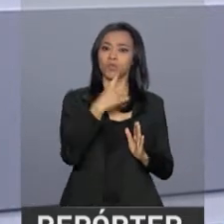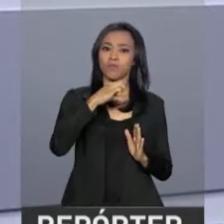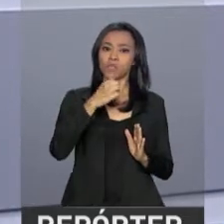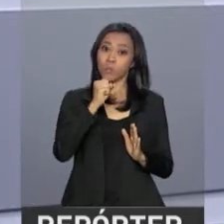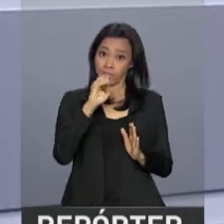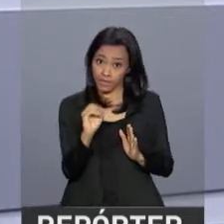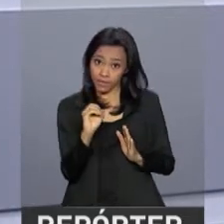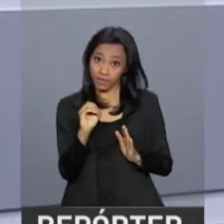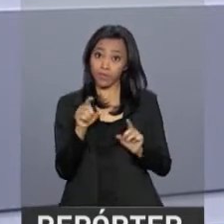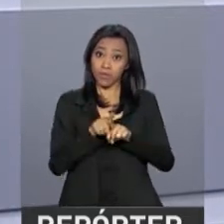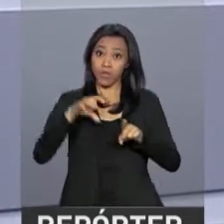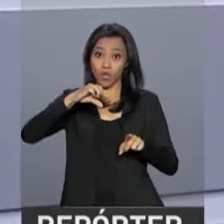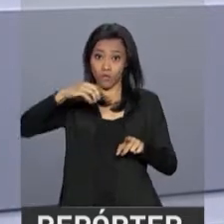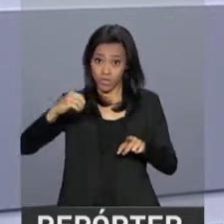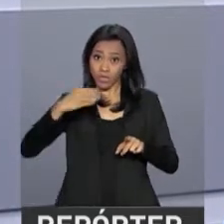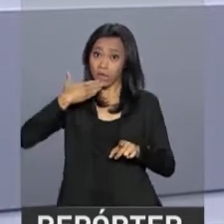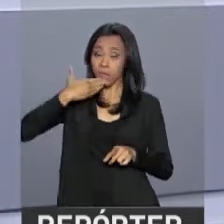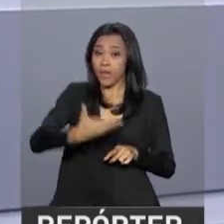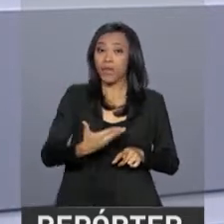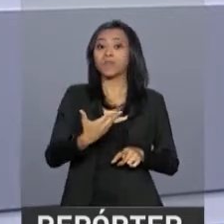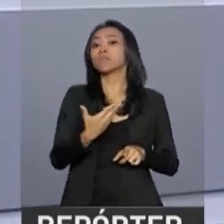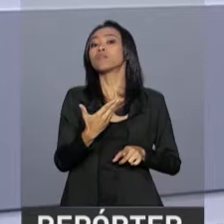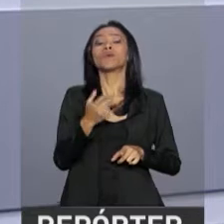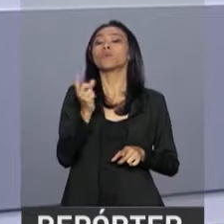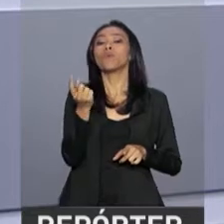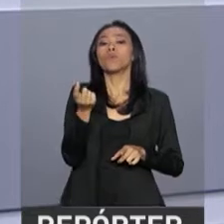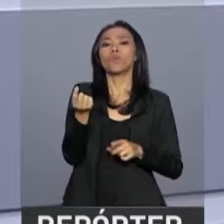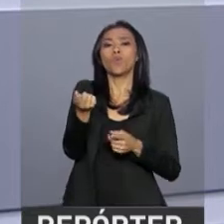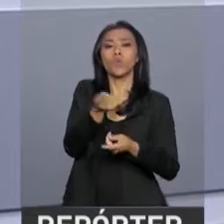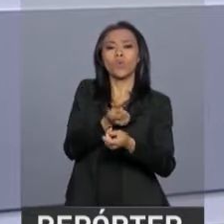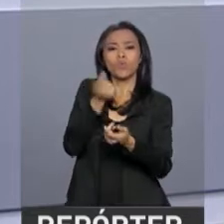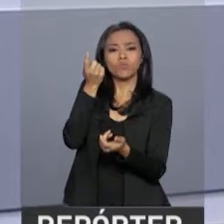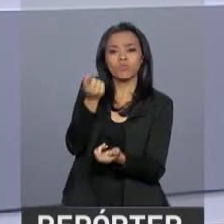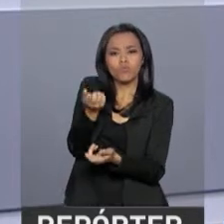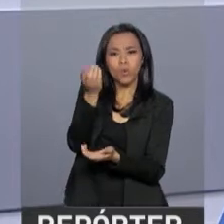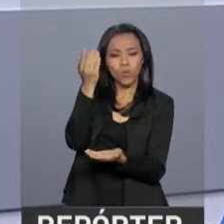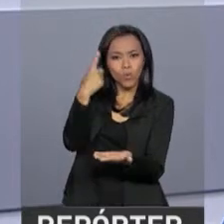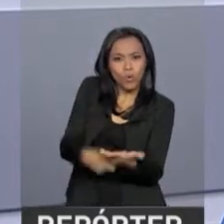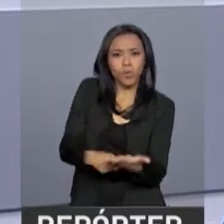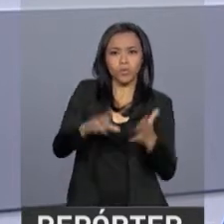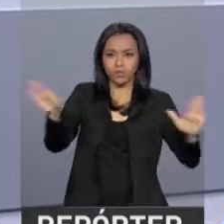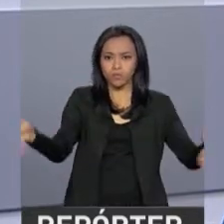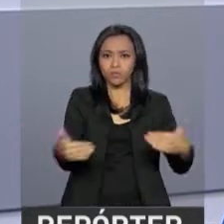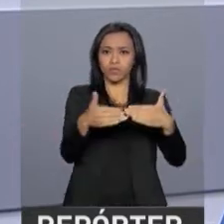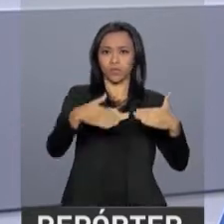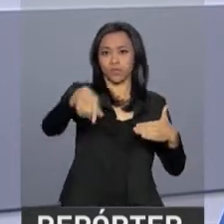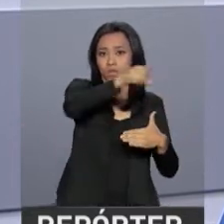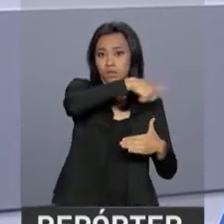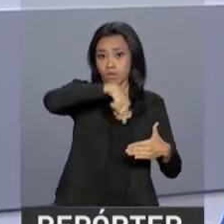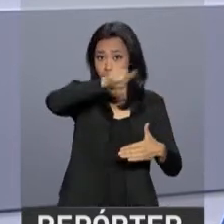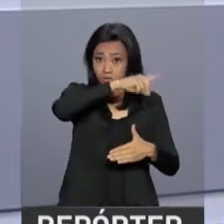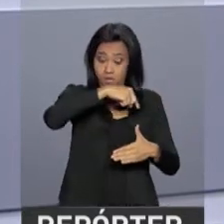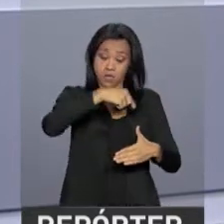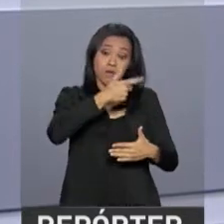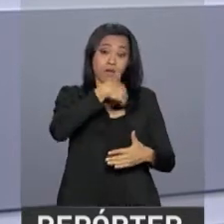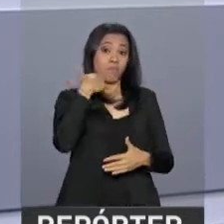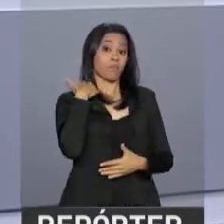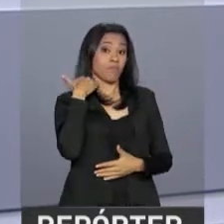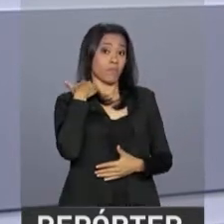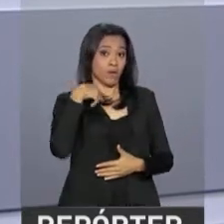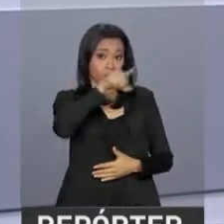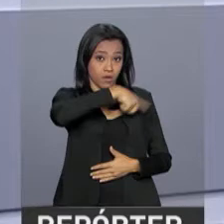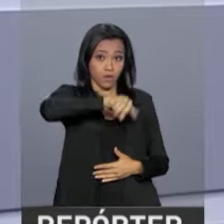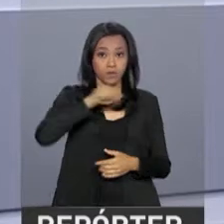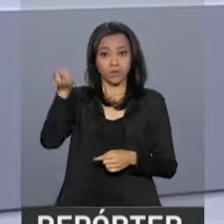peçam a adesão ao acordo mediado pela g1 entre bancos e clientes sobre as perdas nas correções da poupança daquele